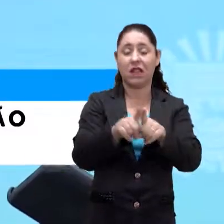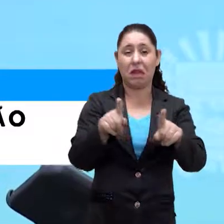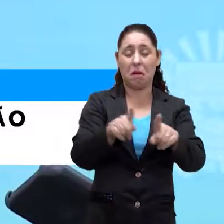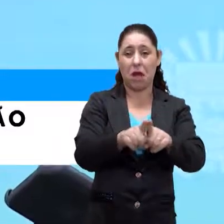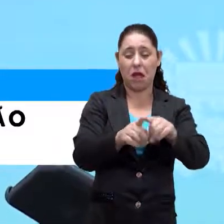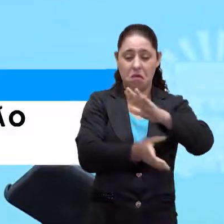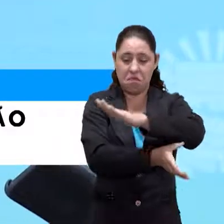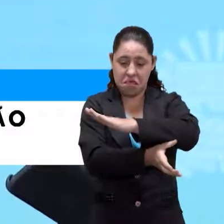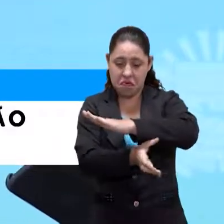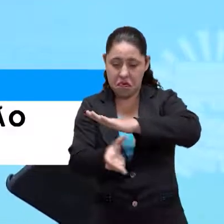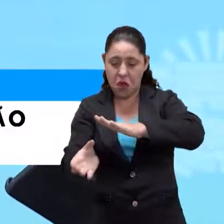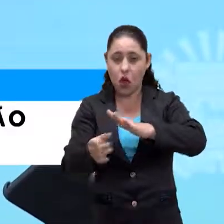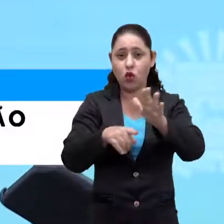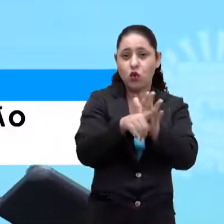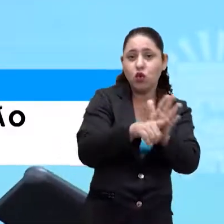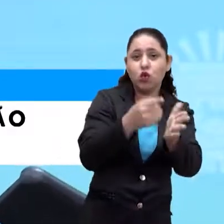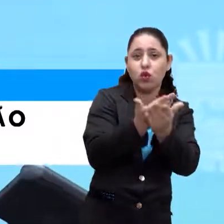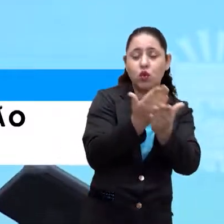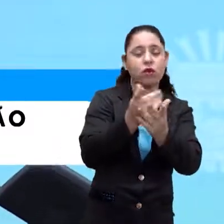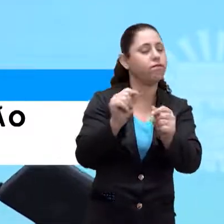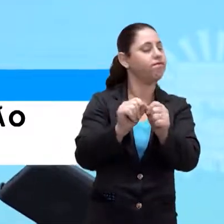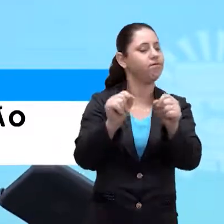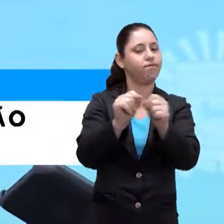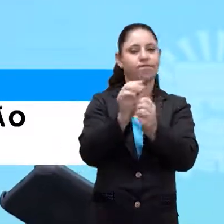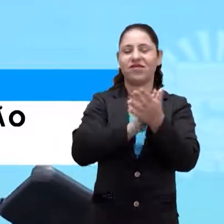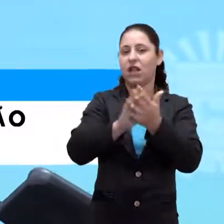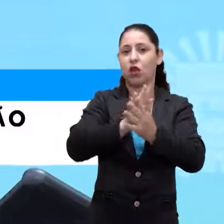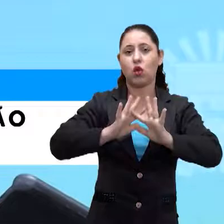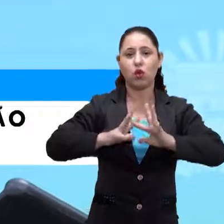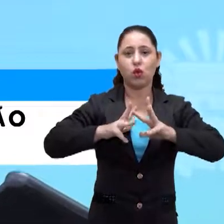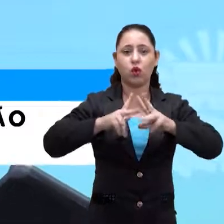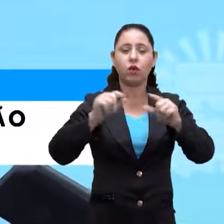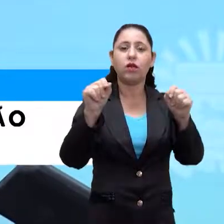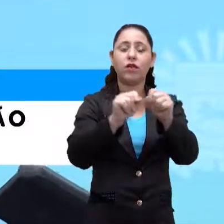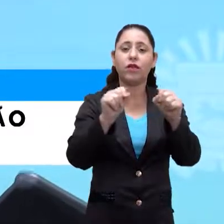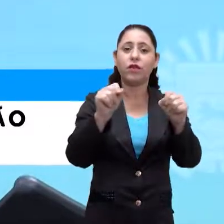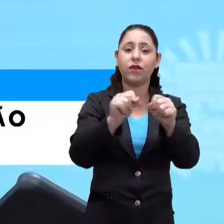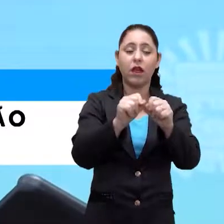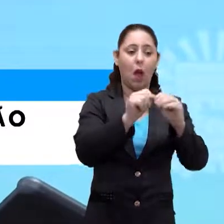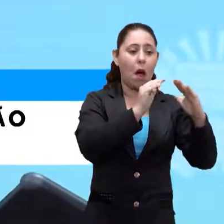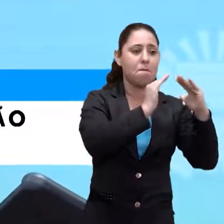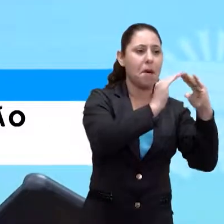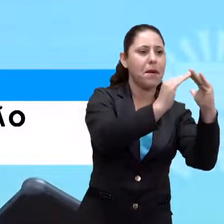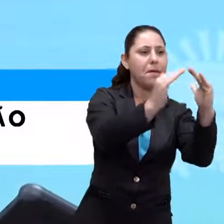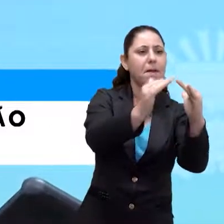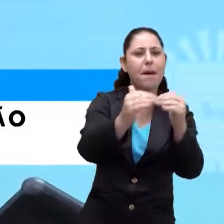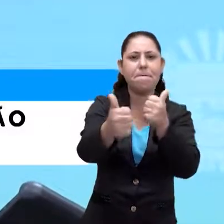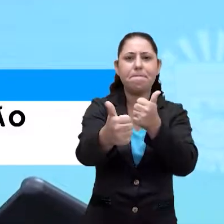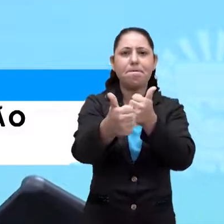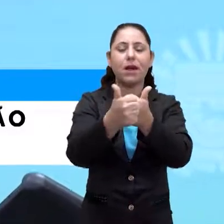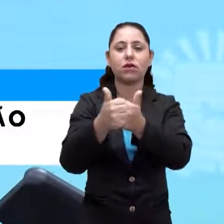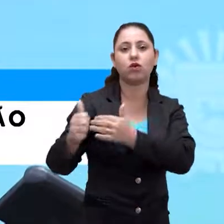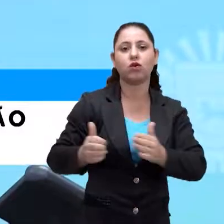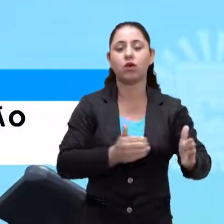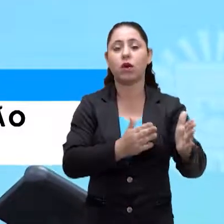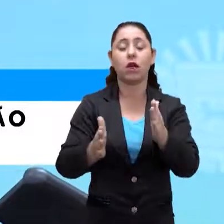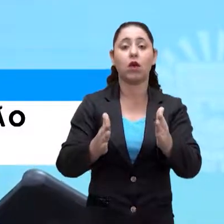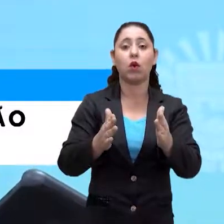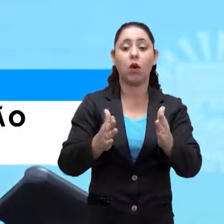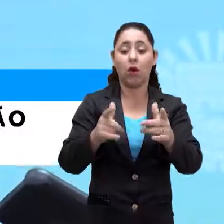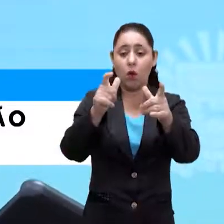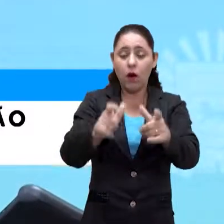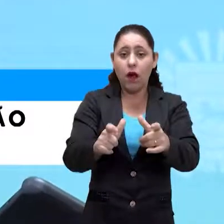o esgoto que vai gerar, fora o estudo que não está sendo feito, fora tudo que está sendo feito, loteando uma coisa que é o